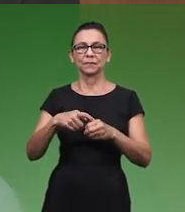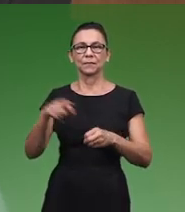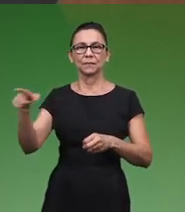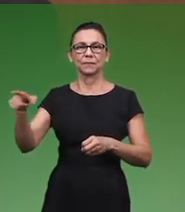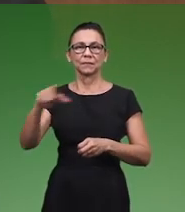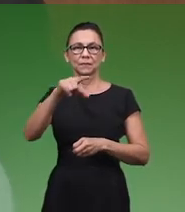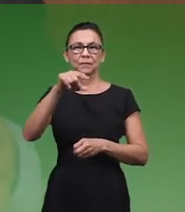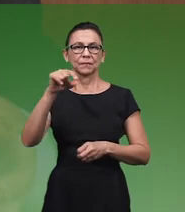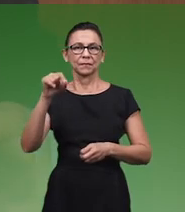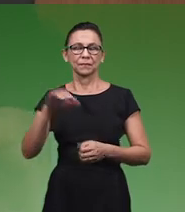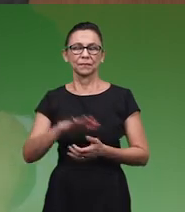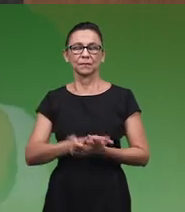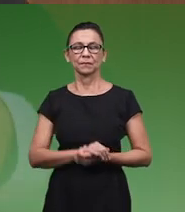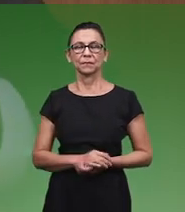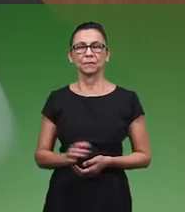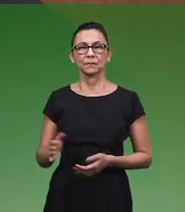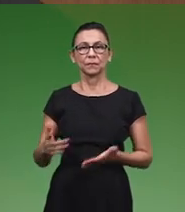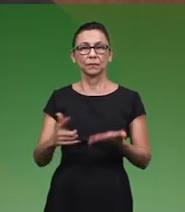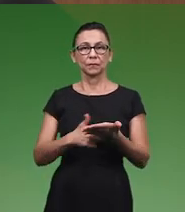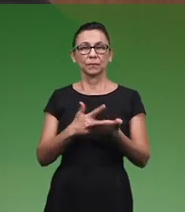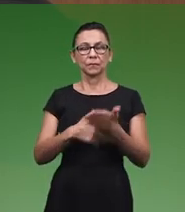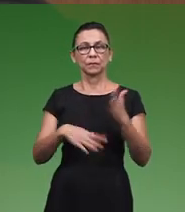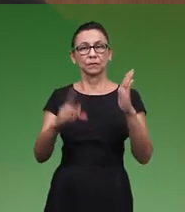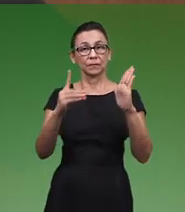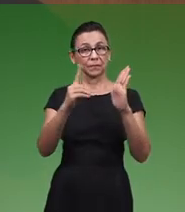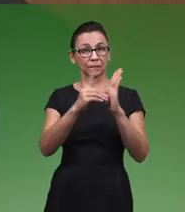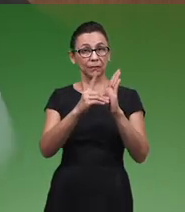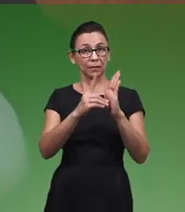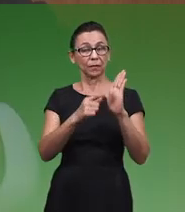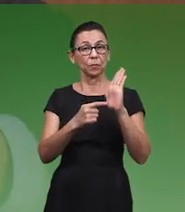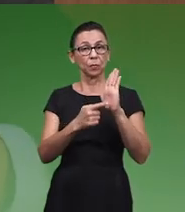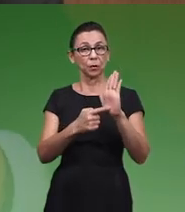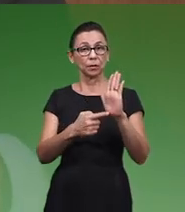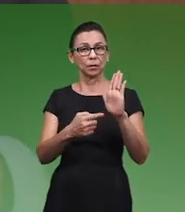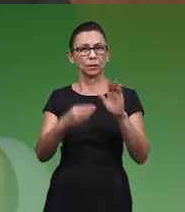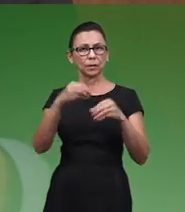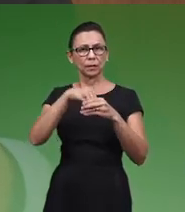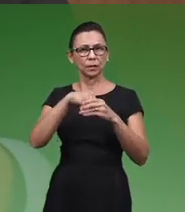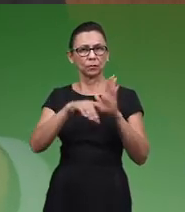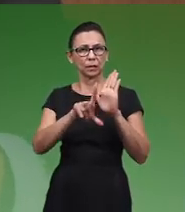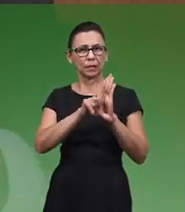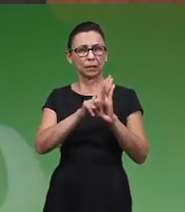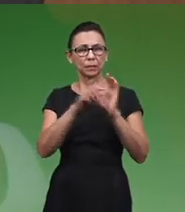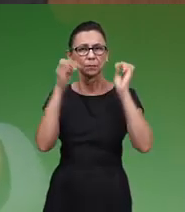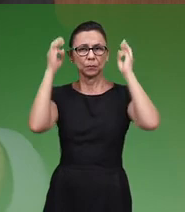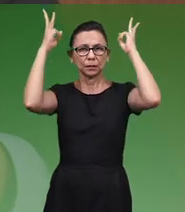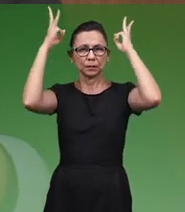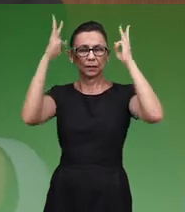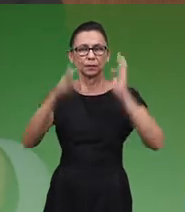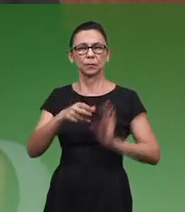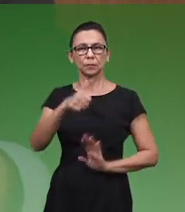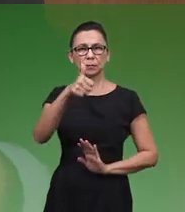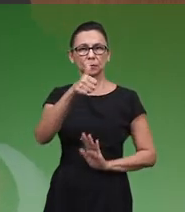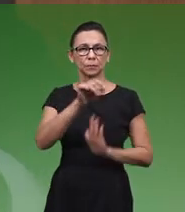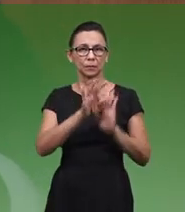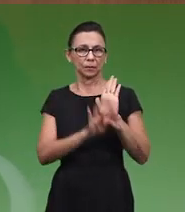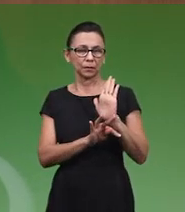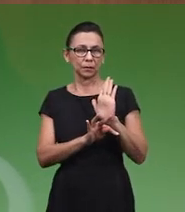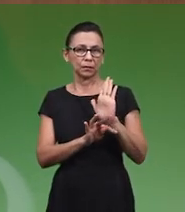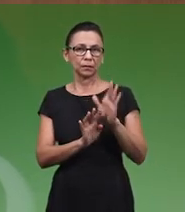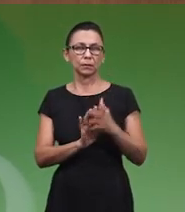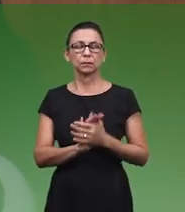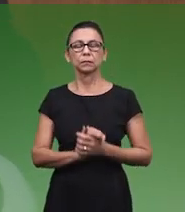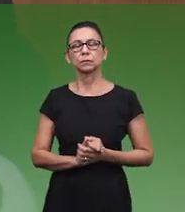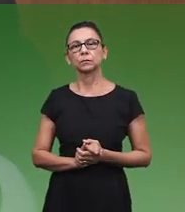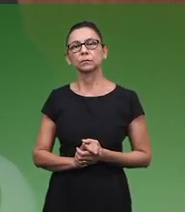Está em Deuteronômio, porque está lá na lei de Moisés. Então, o primeiro texto,